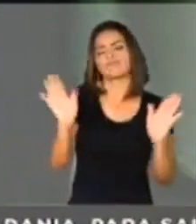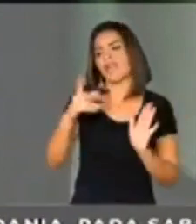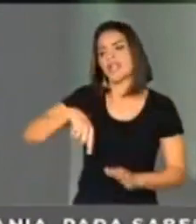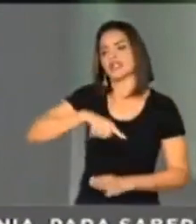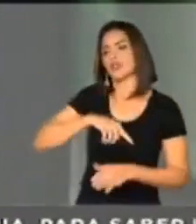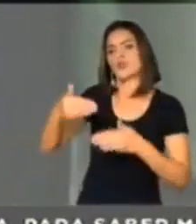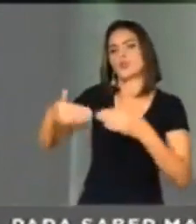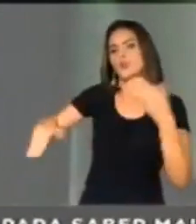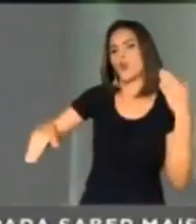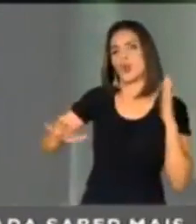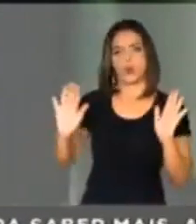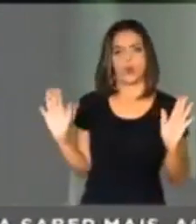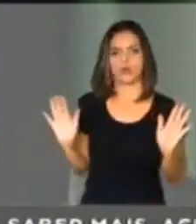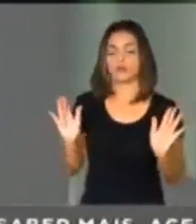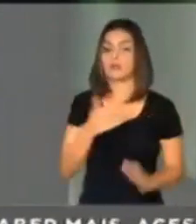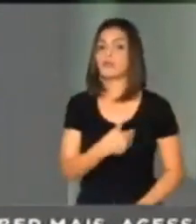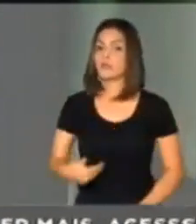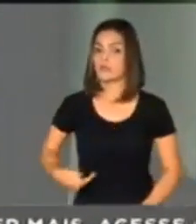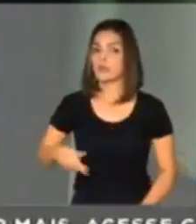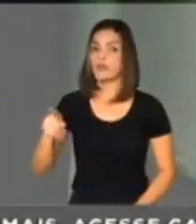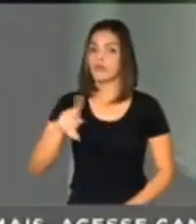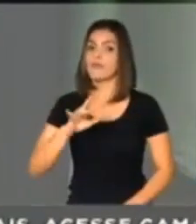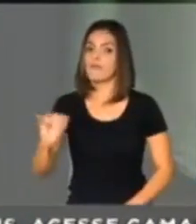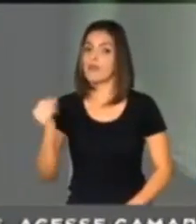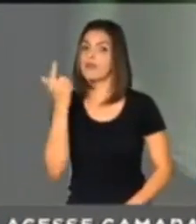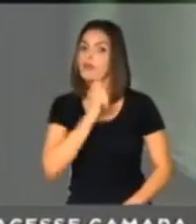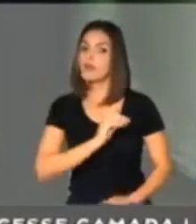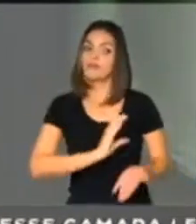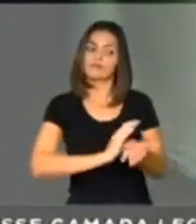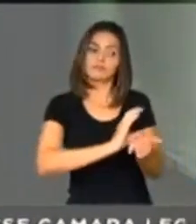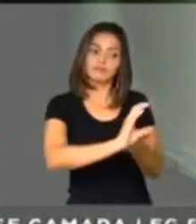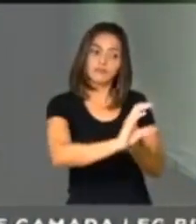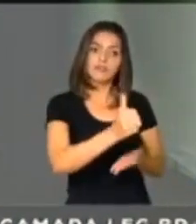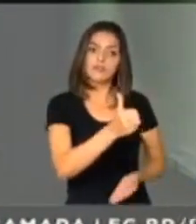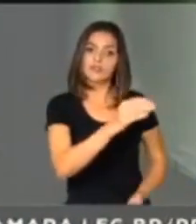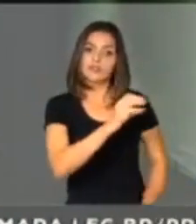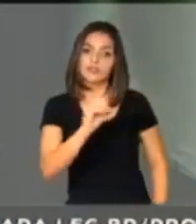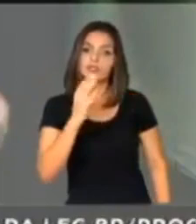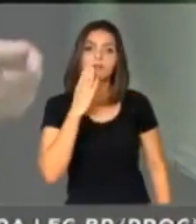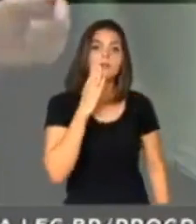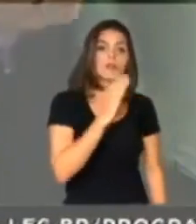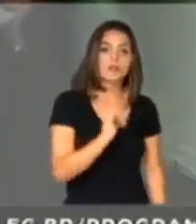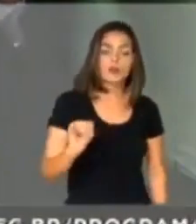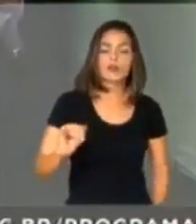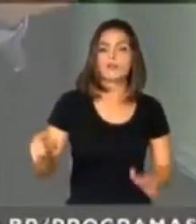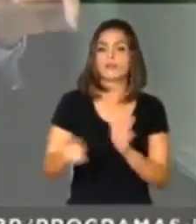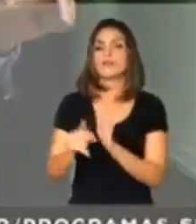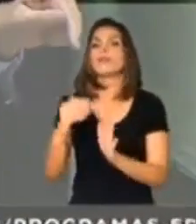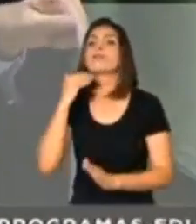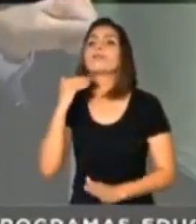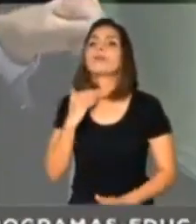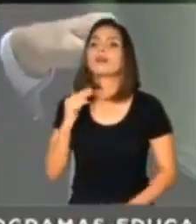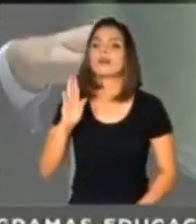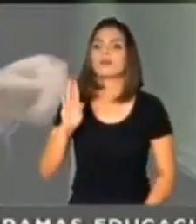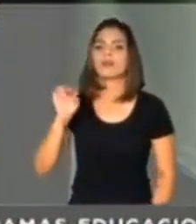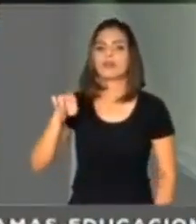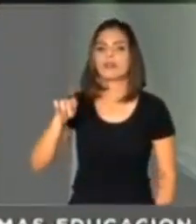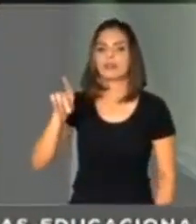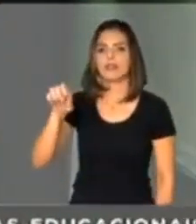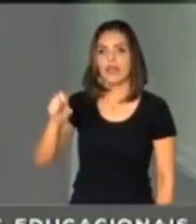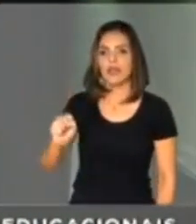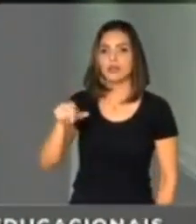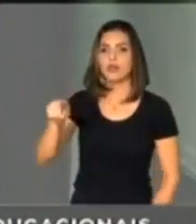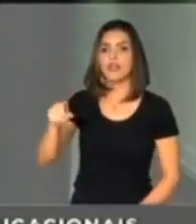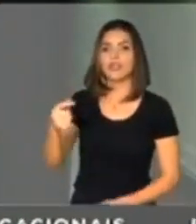o governo terá entrada de mais 100 bilhões do BNDES, que ele está descapitalizando